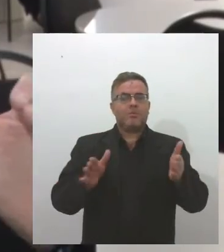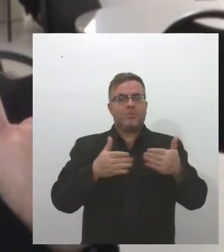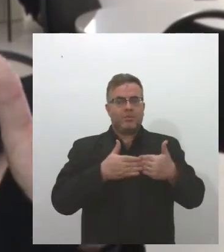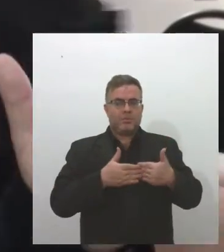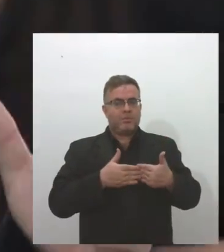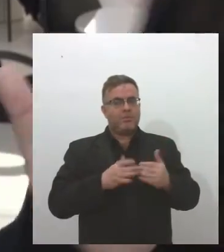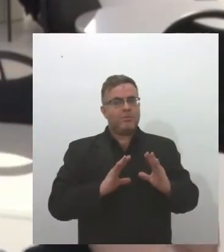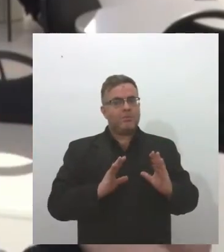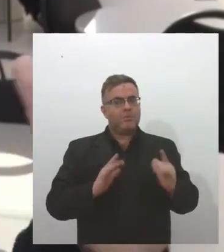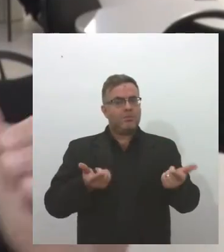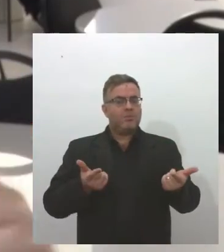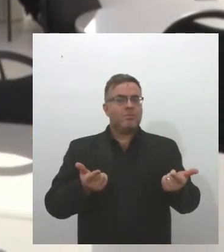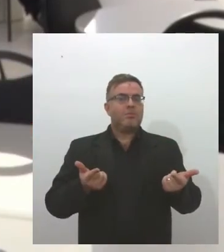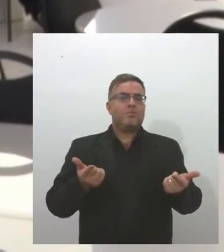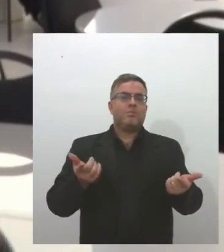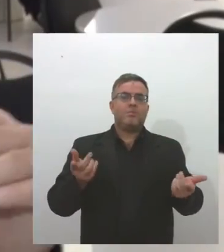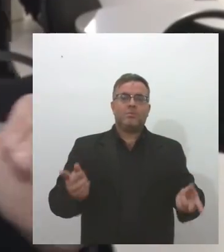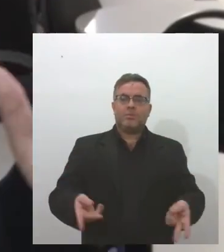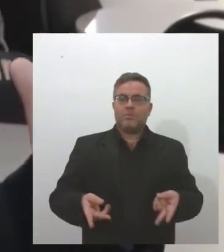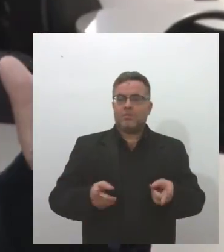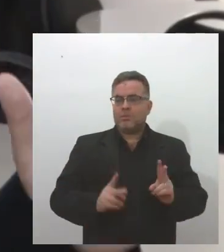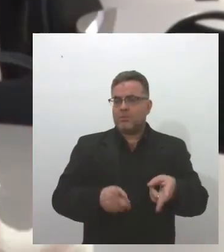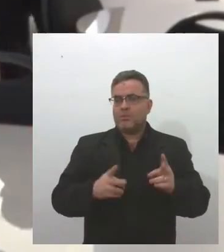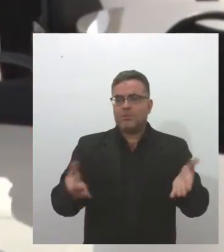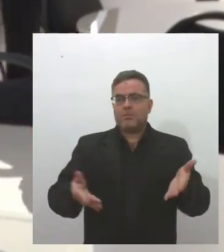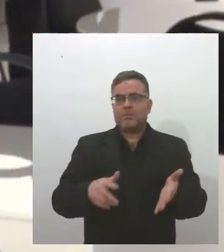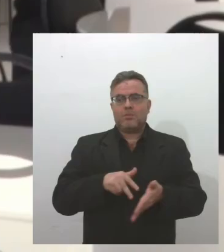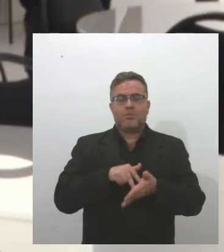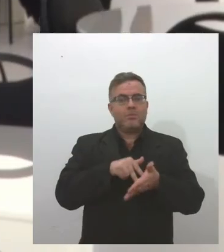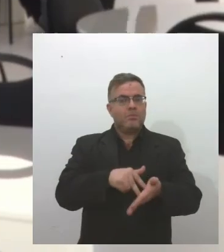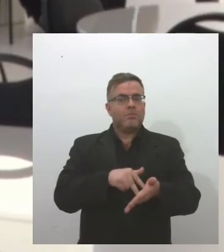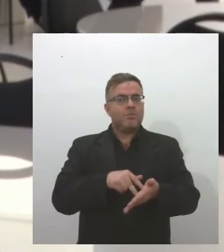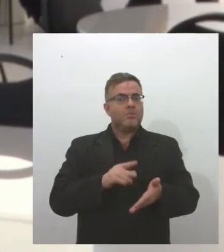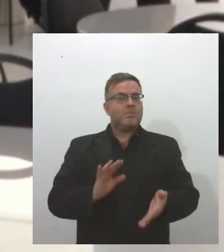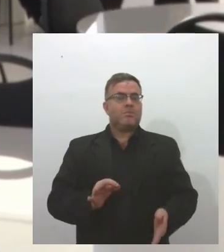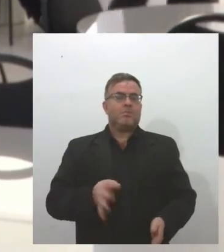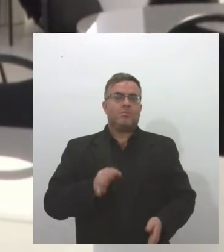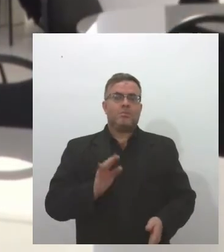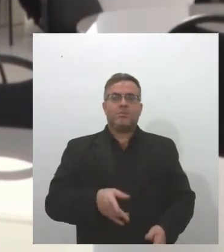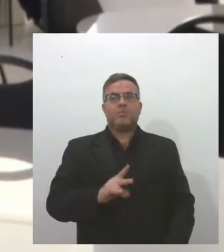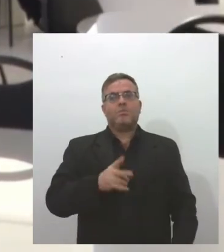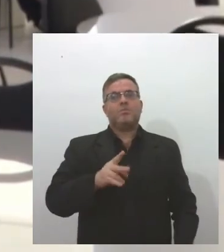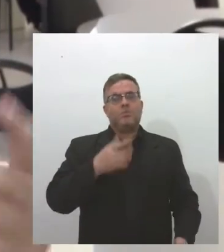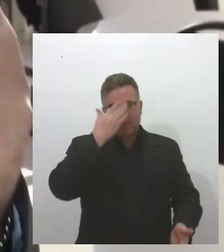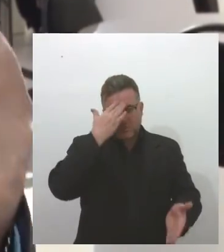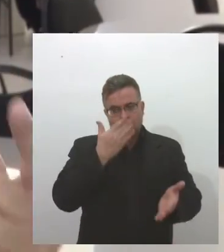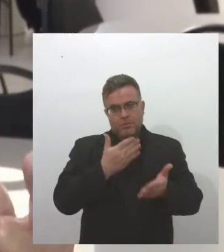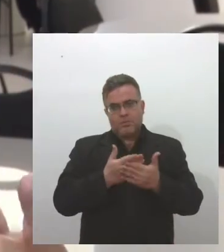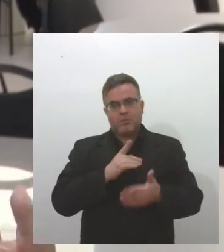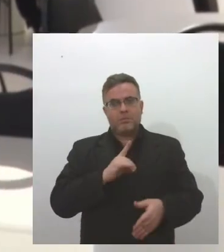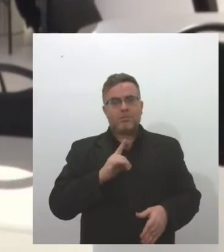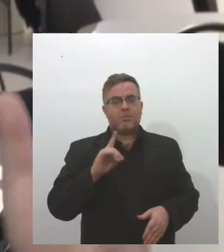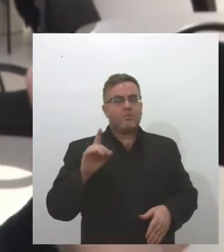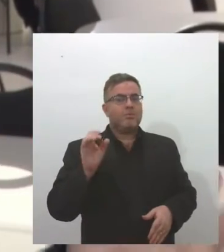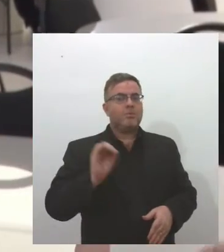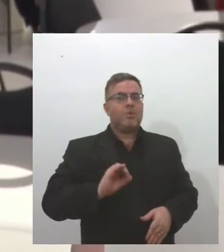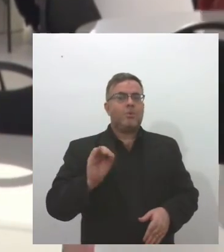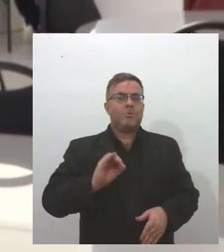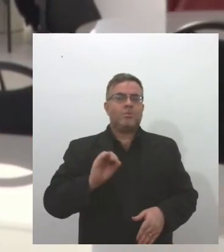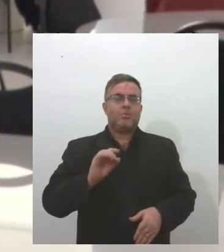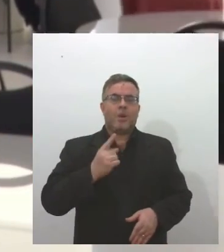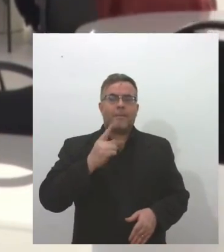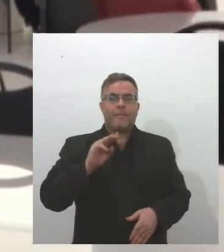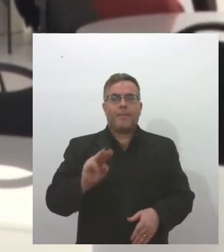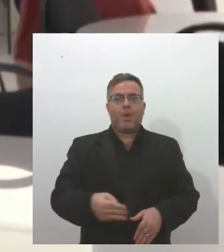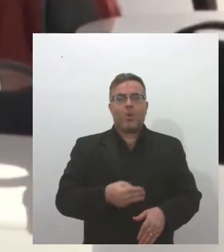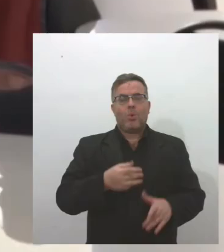números agora em setembro e entrando em outubro, se mantiverem dessa forma, com fé em Deus, outubro a gente já parte para 1.000 pessoas em locais